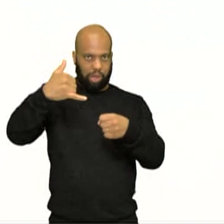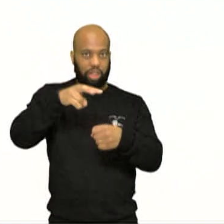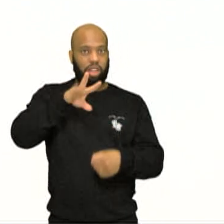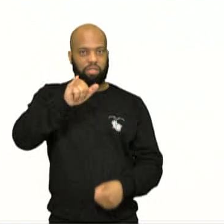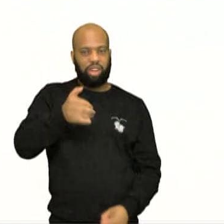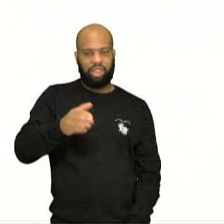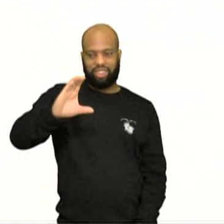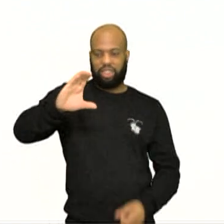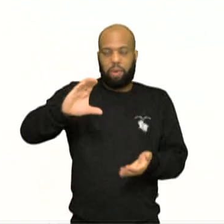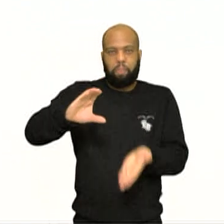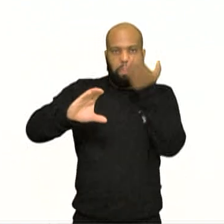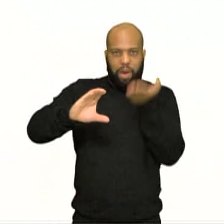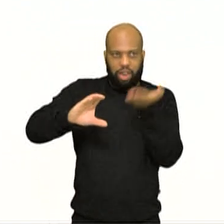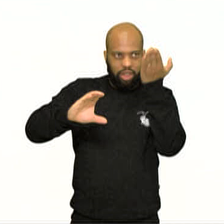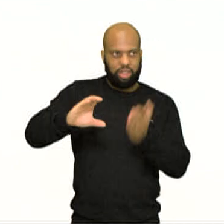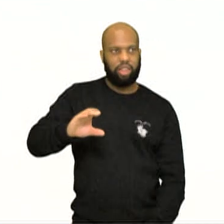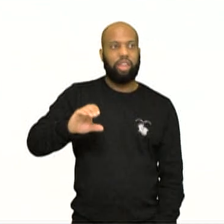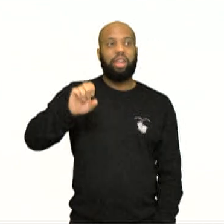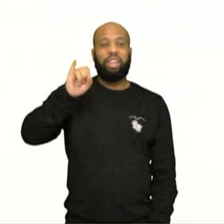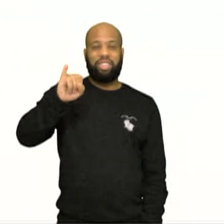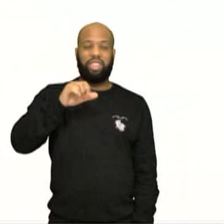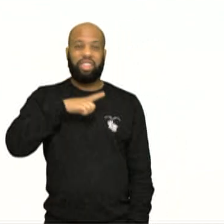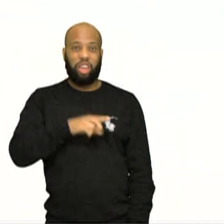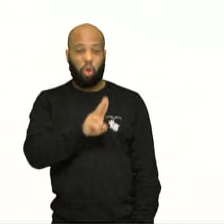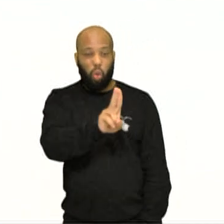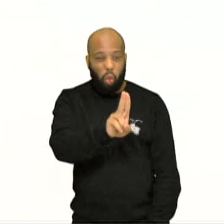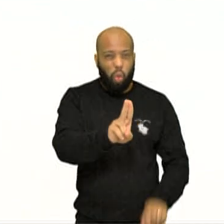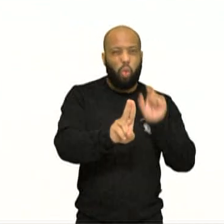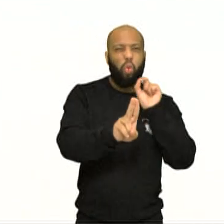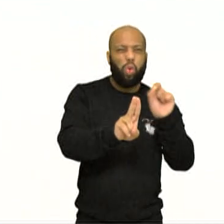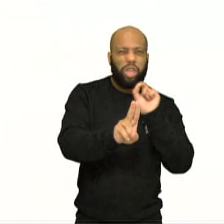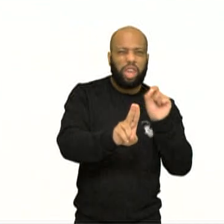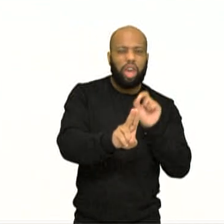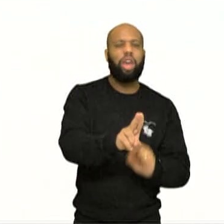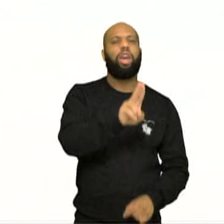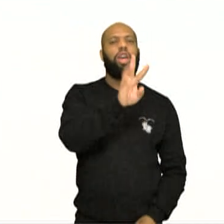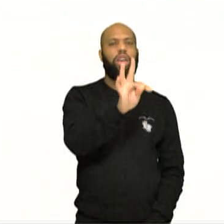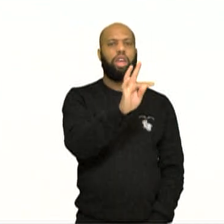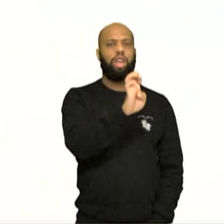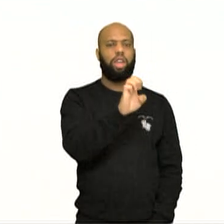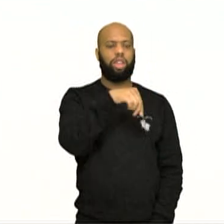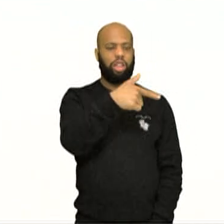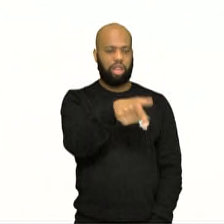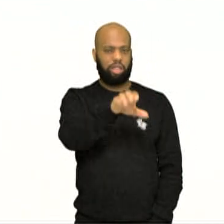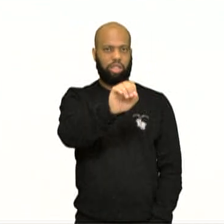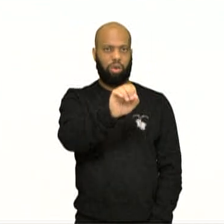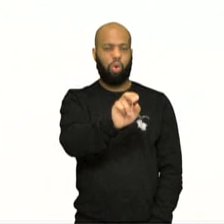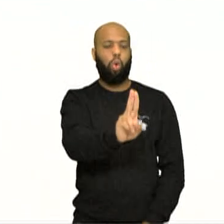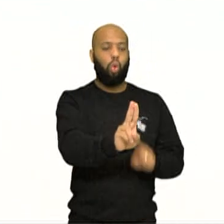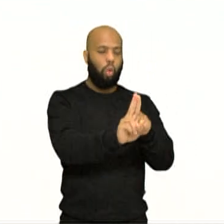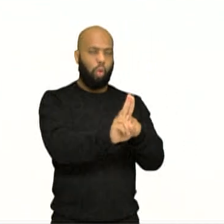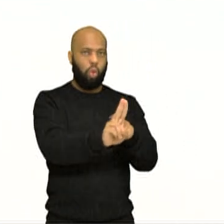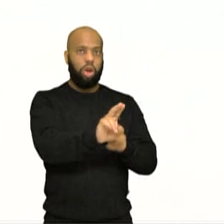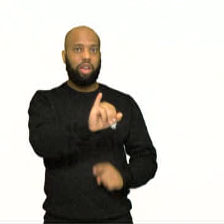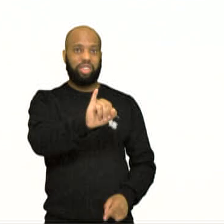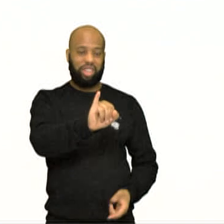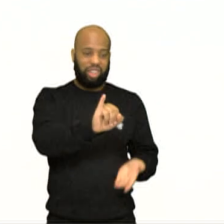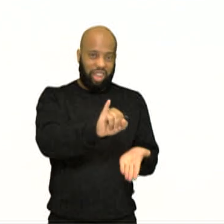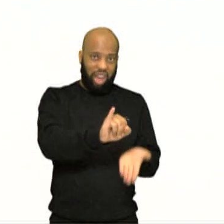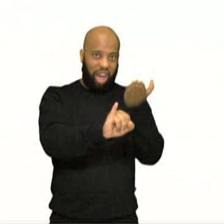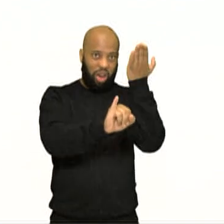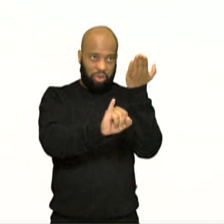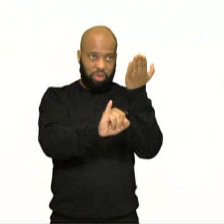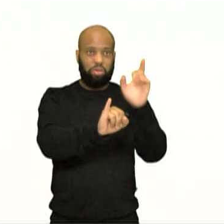capacitância. E quanto menor tensão eu usar para carregar esse capacitor, mais alta é a capacitância. Ou